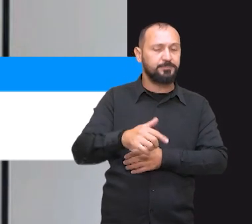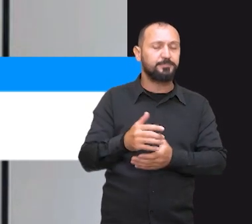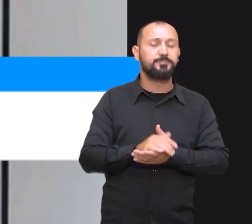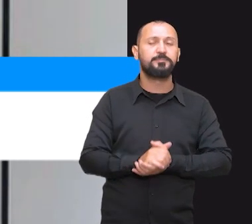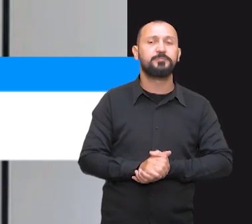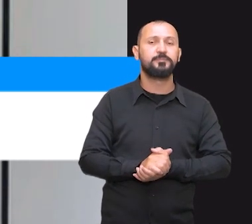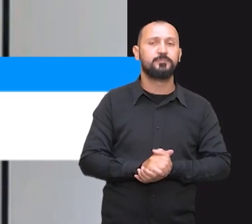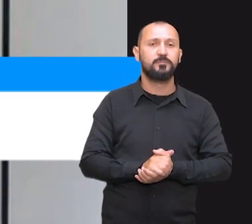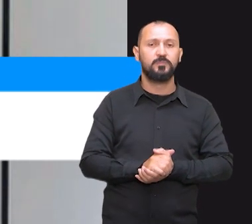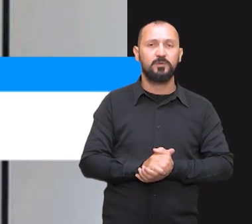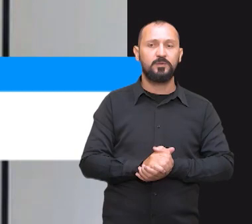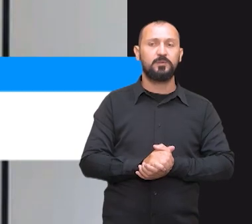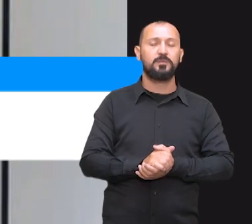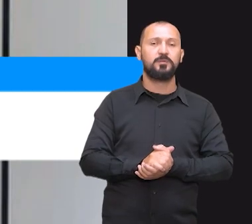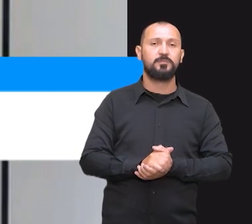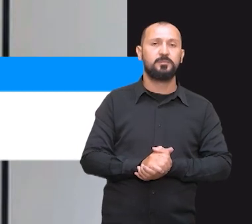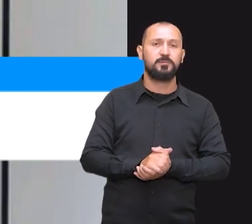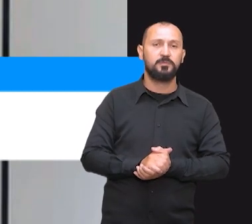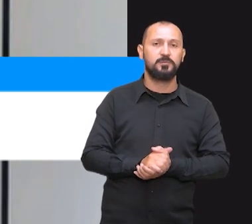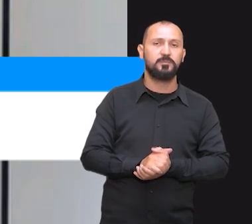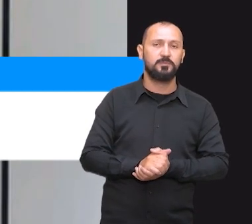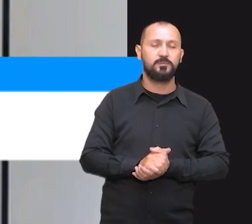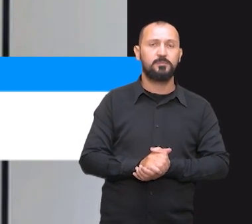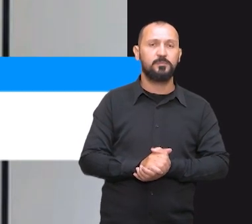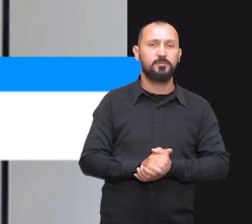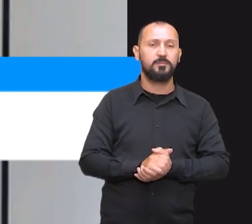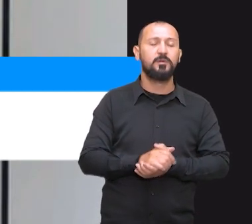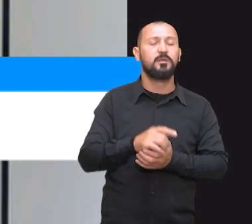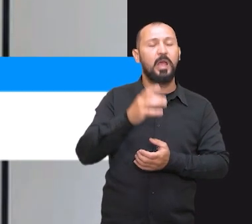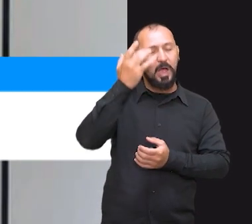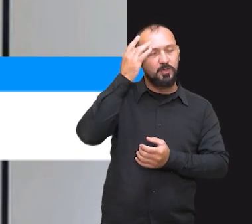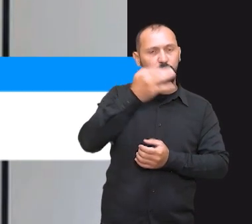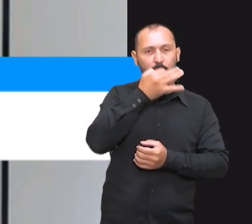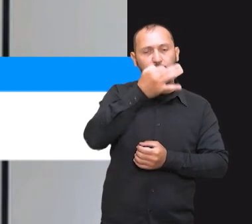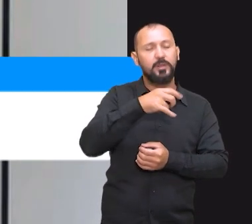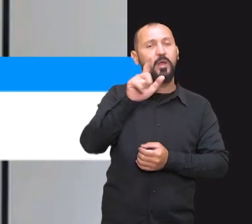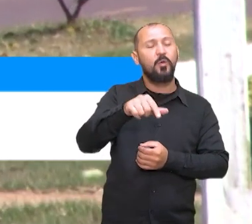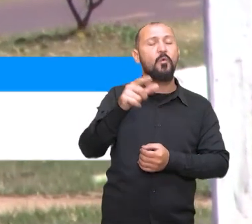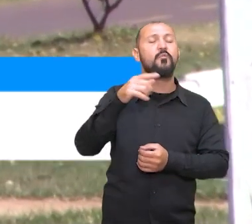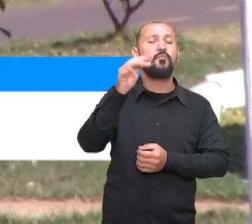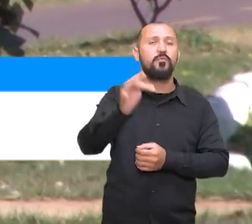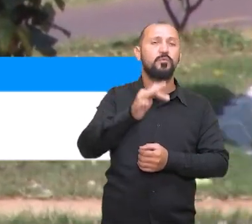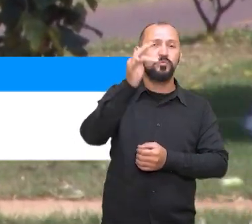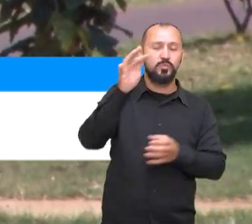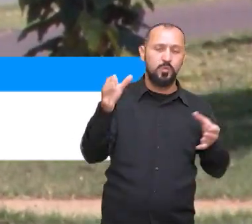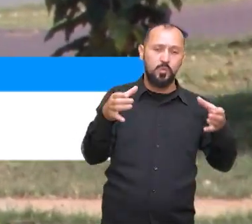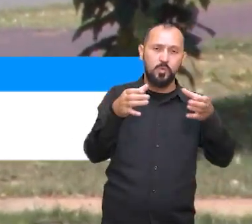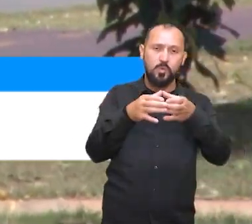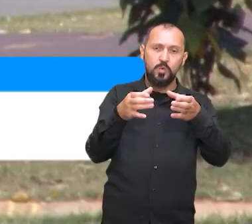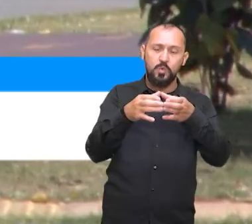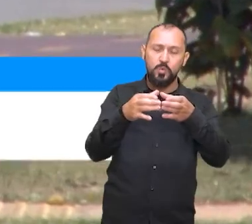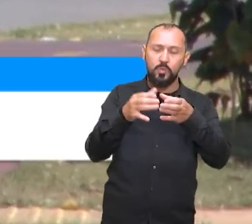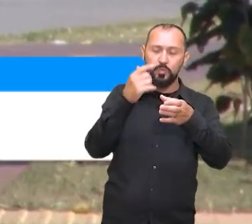Campo Grande. E esse é o futuro. Conforme levantamento do coletivo BICE,